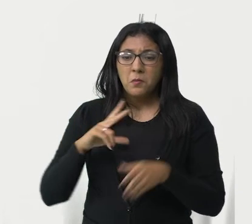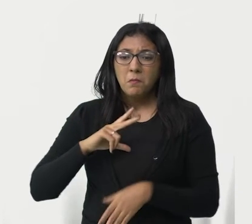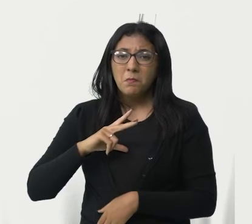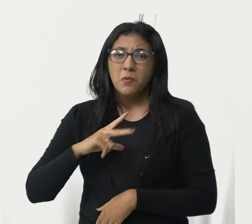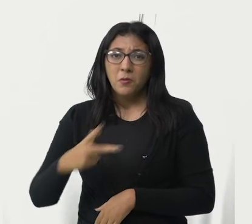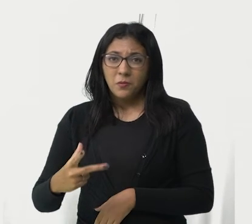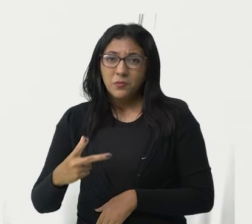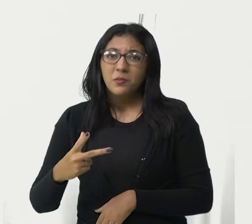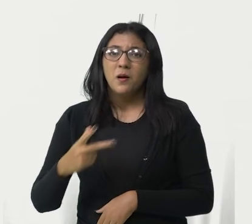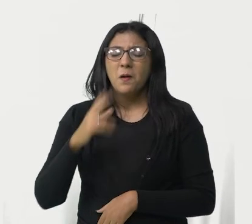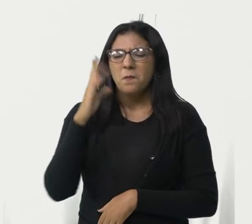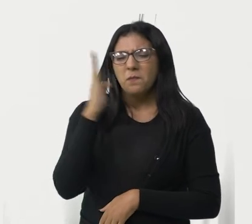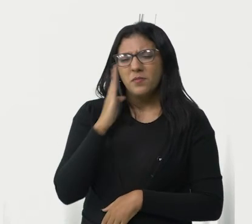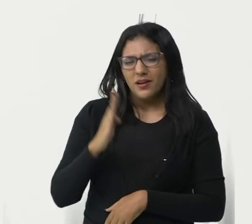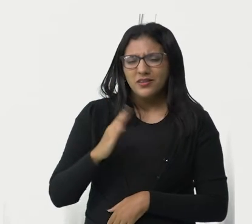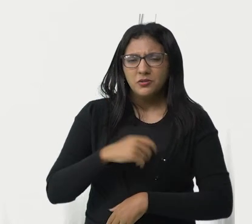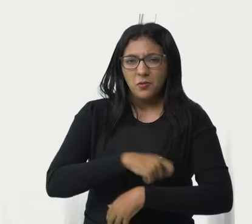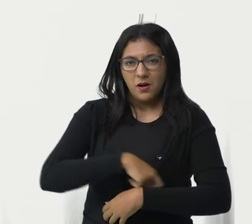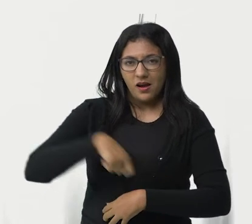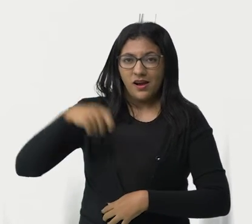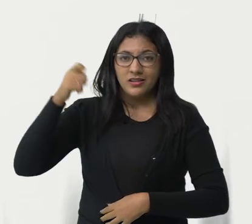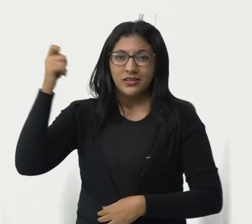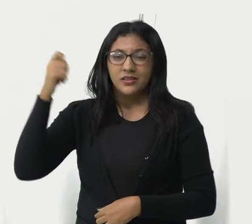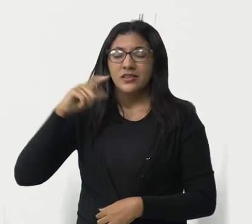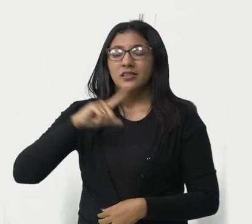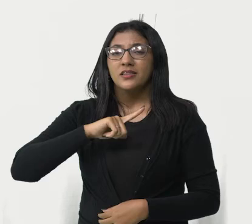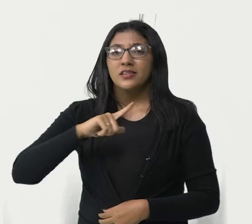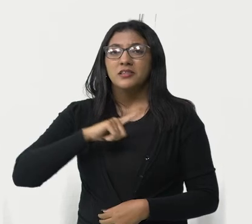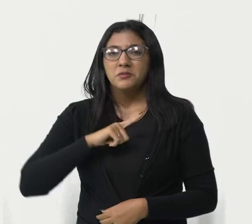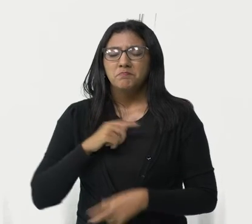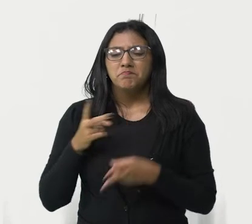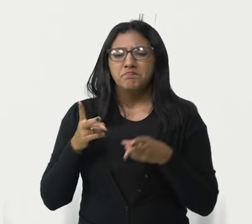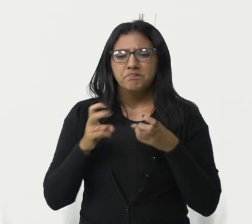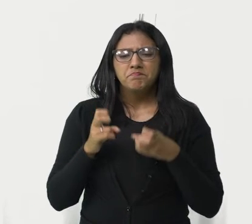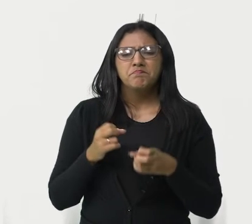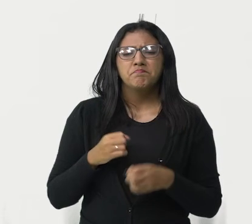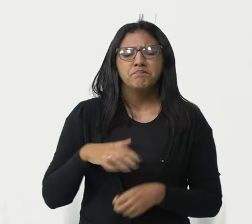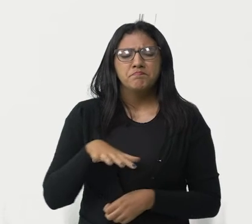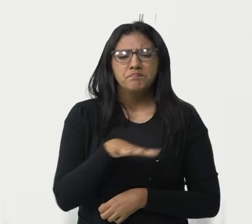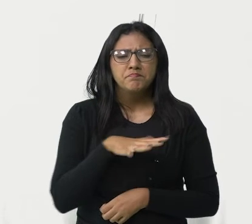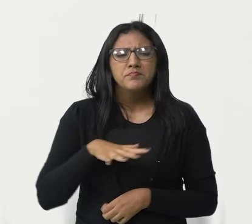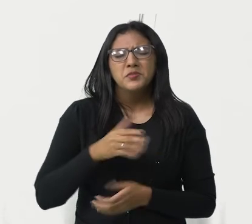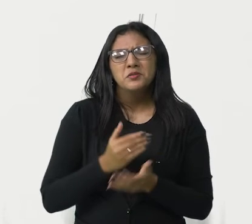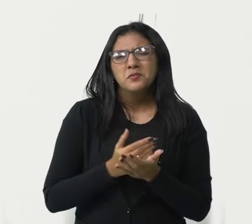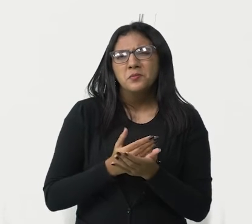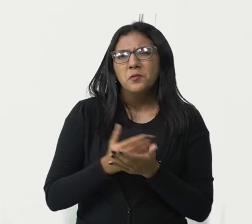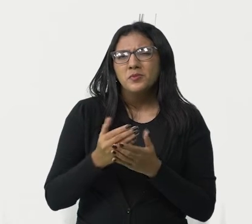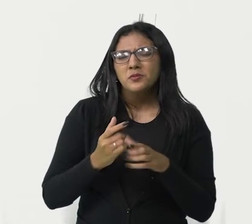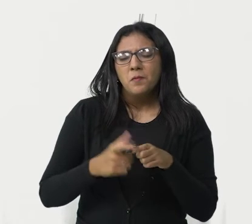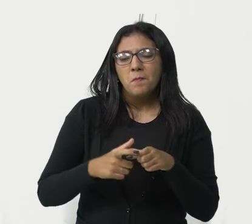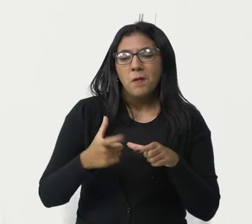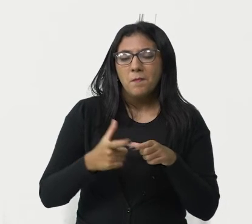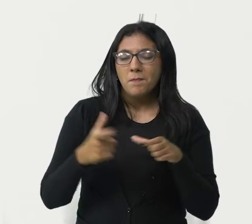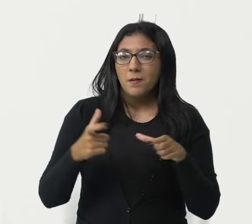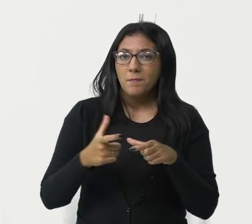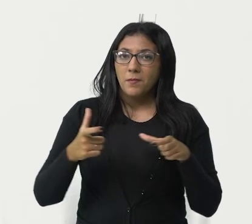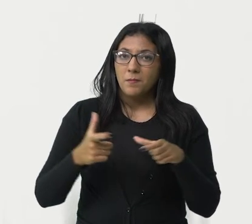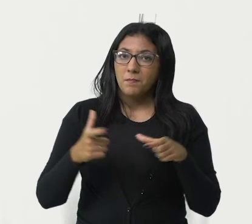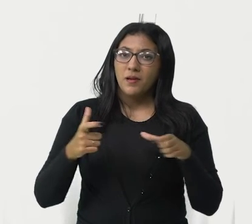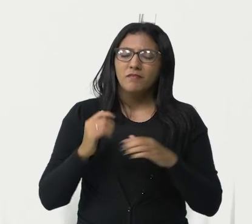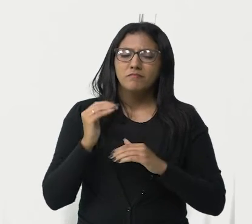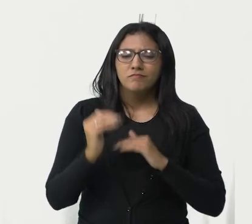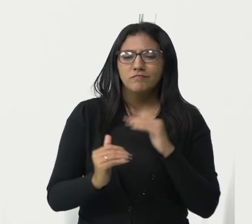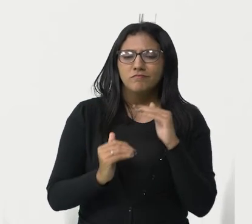e Brasil, a gente verifica que essas atividades realmente começam a se ampliar cada vez